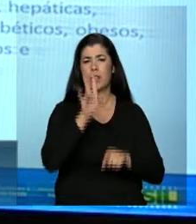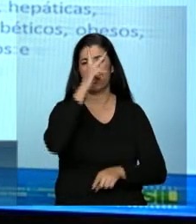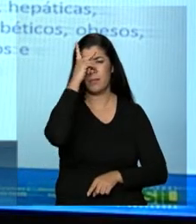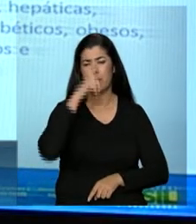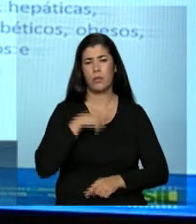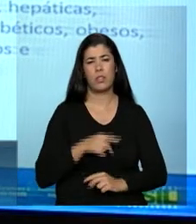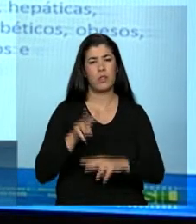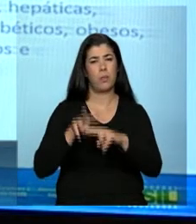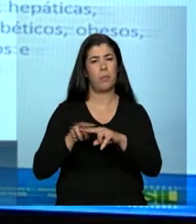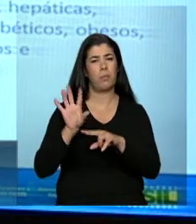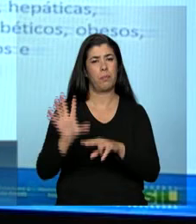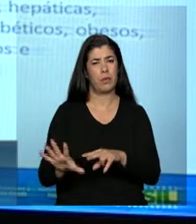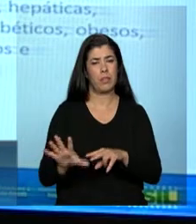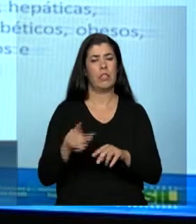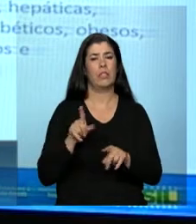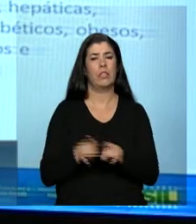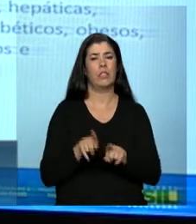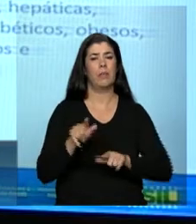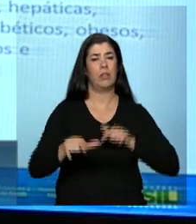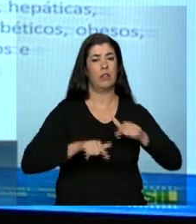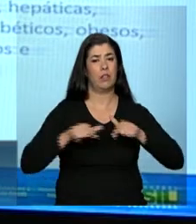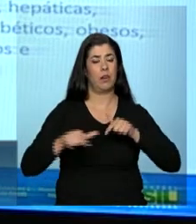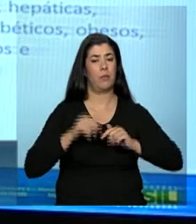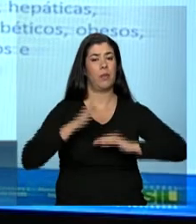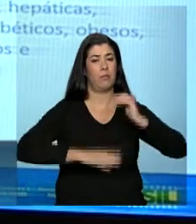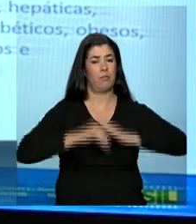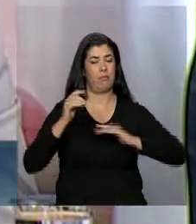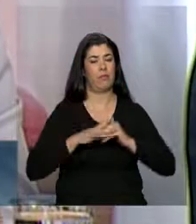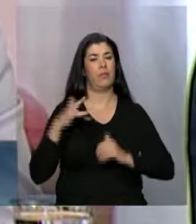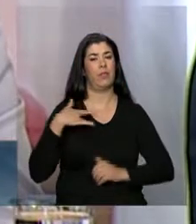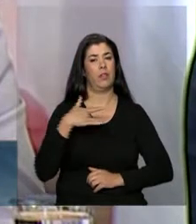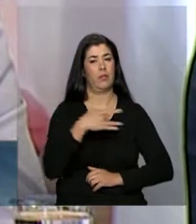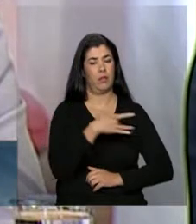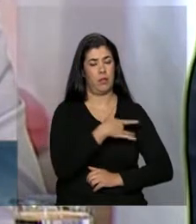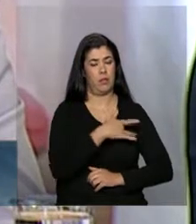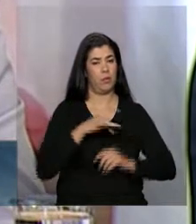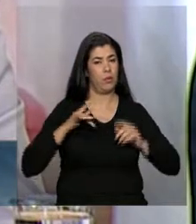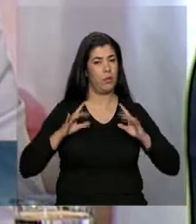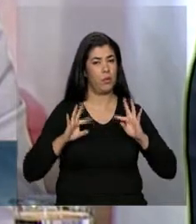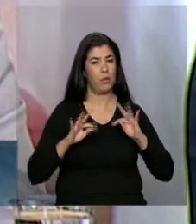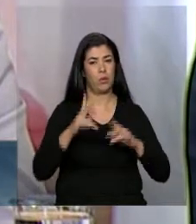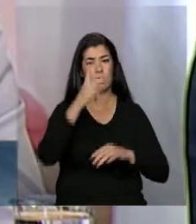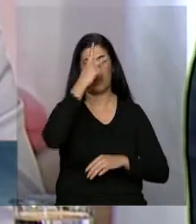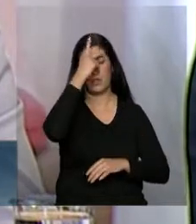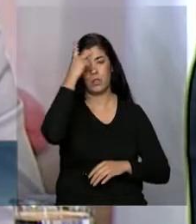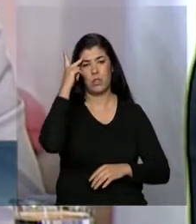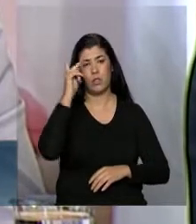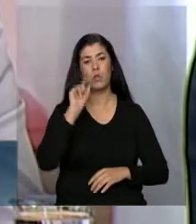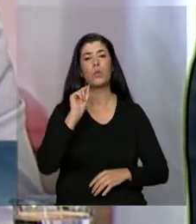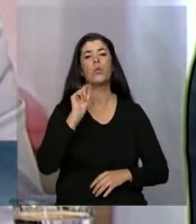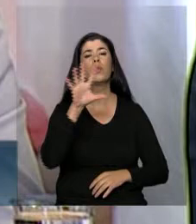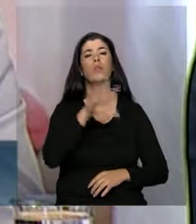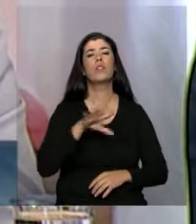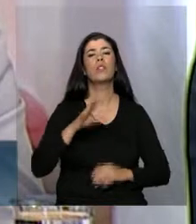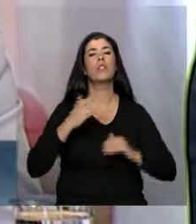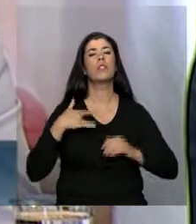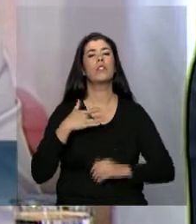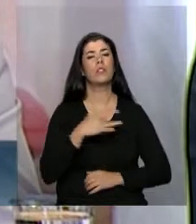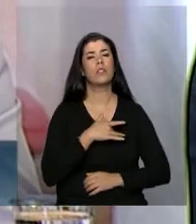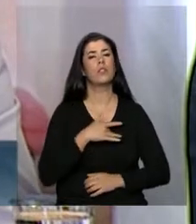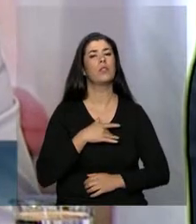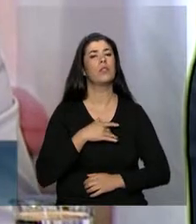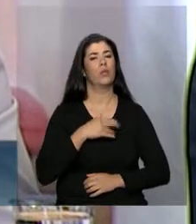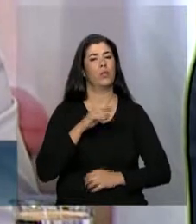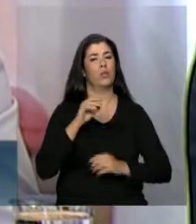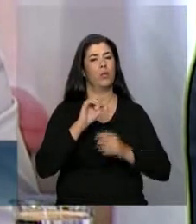de liberdade, os trabalhadores de saúde, né, envolvidos na resposta e todos os trabalhadores, isso significa que tanto da rede